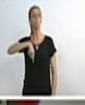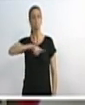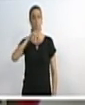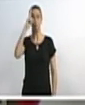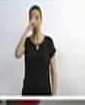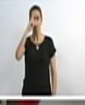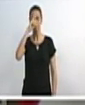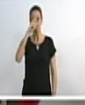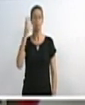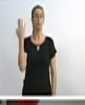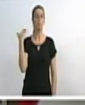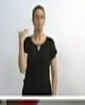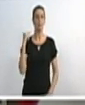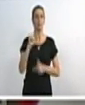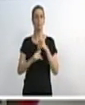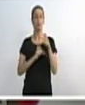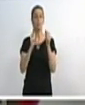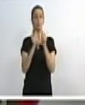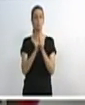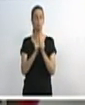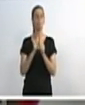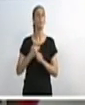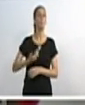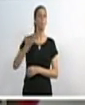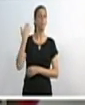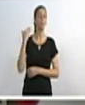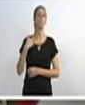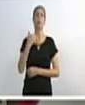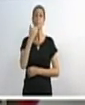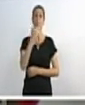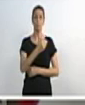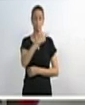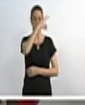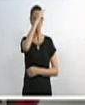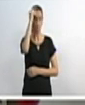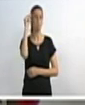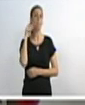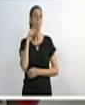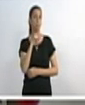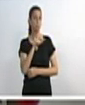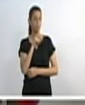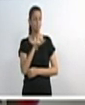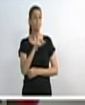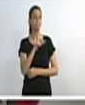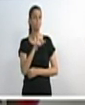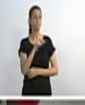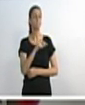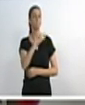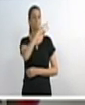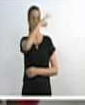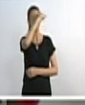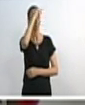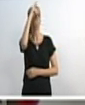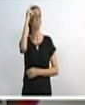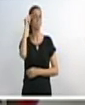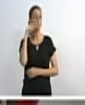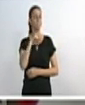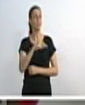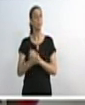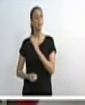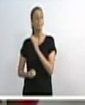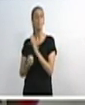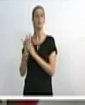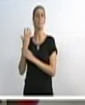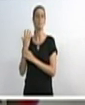parte daquela época, que na época eu já fiz um pedido ao executivo da nossa cidade, que